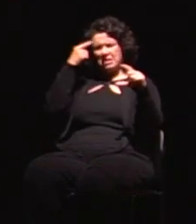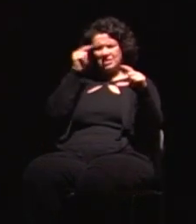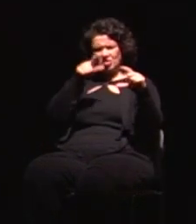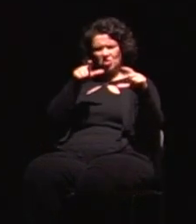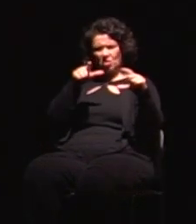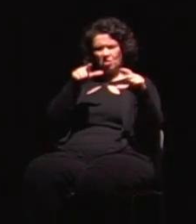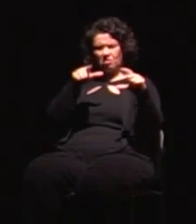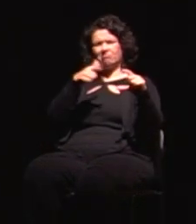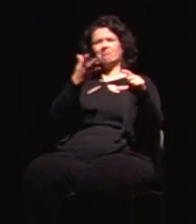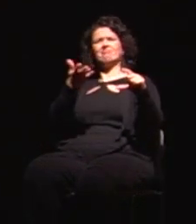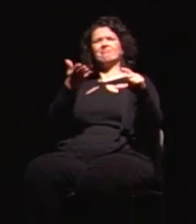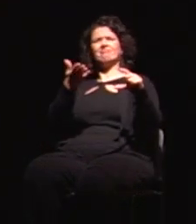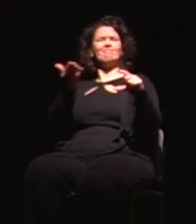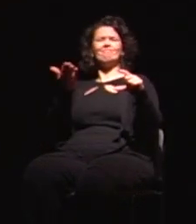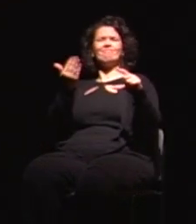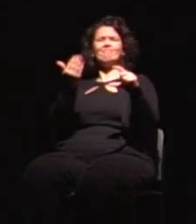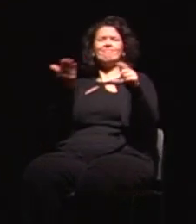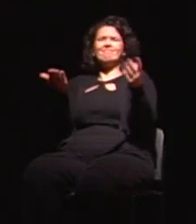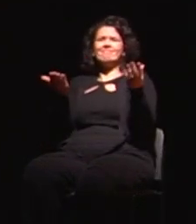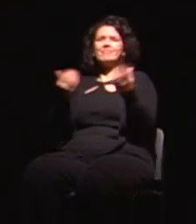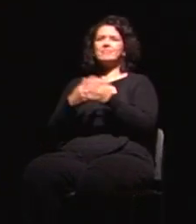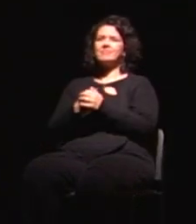risada.